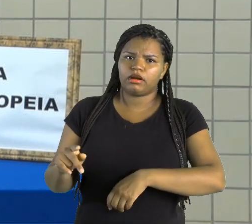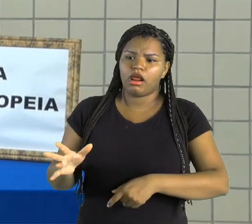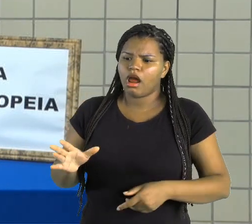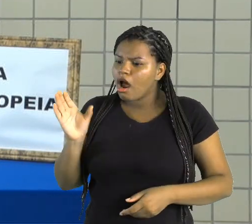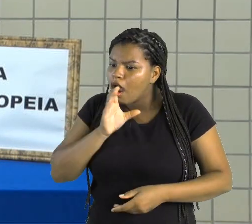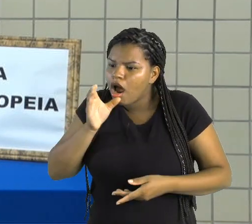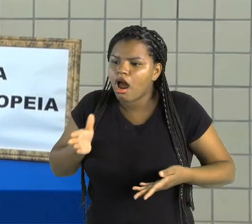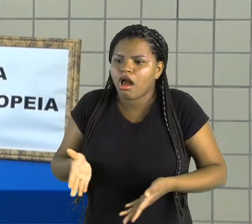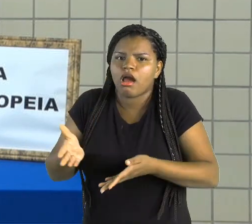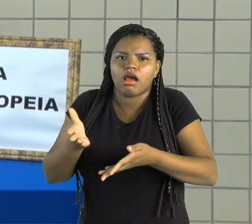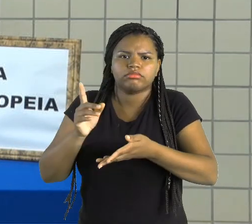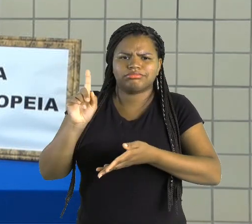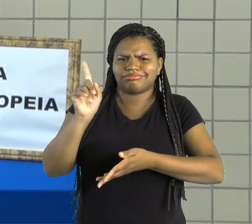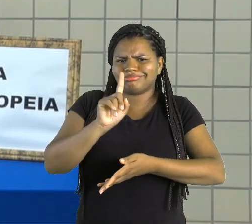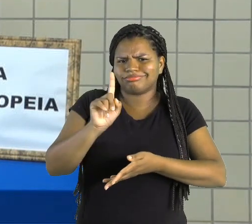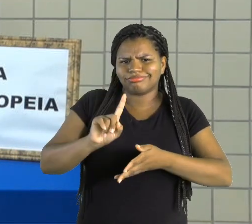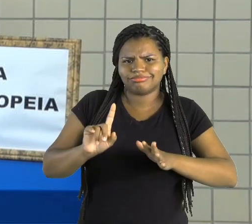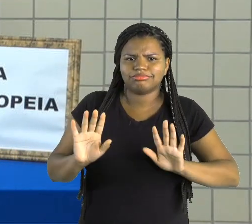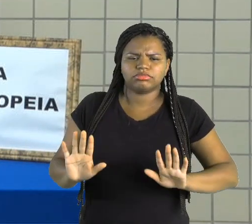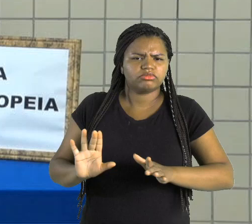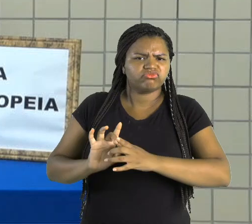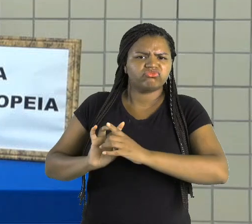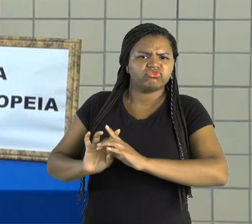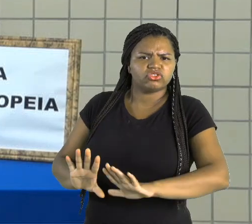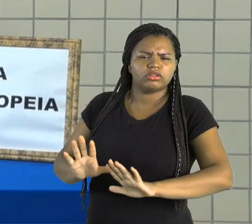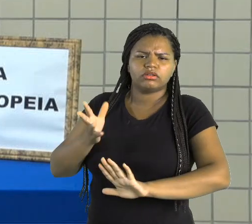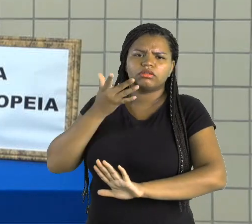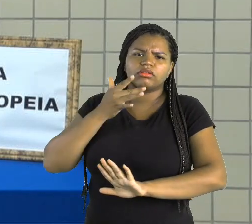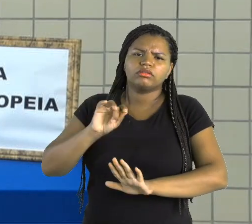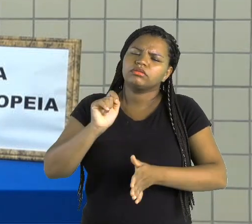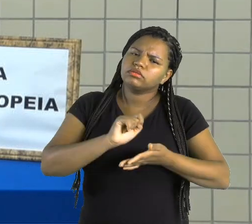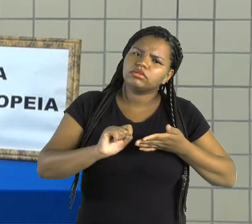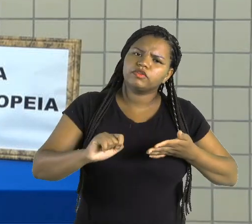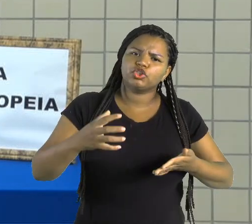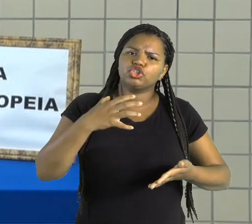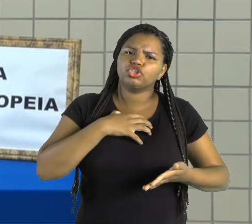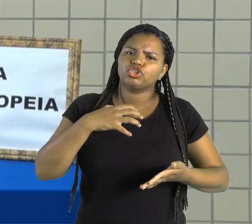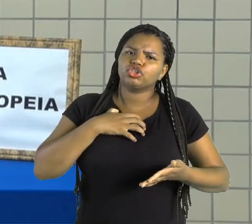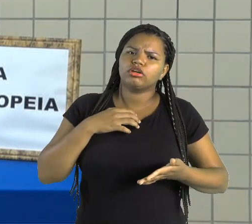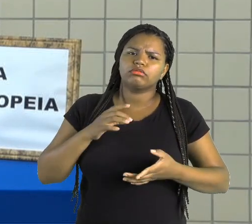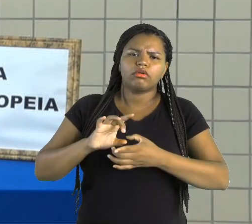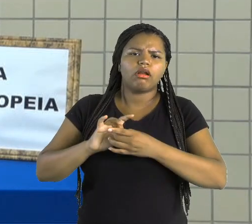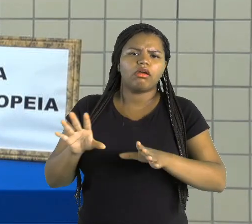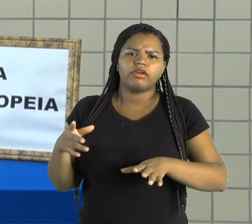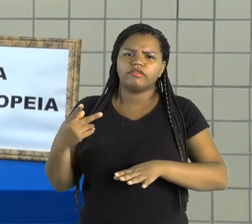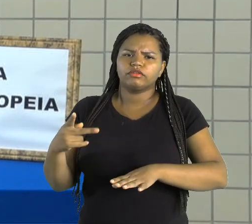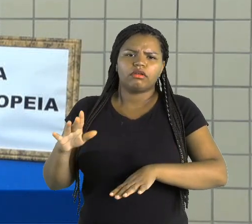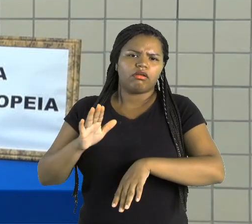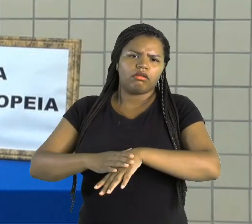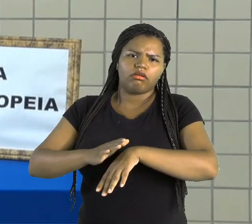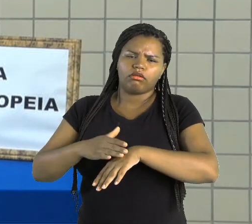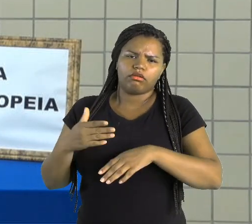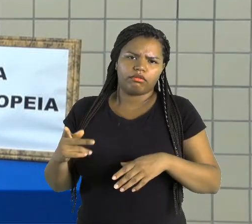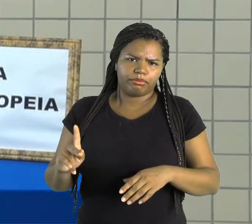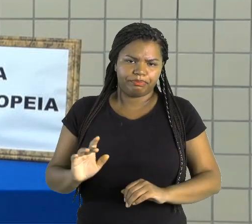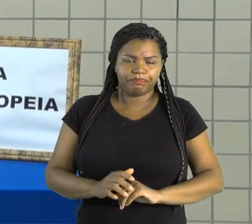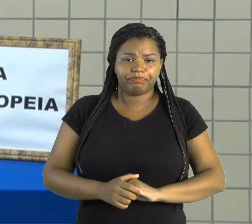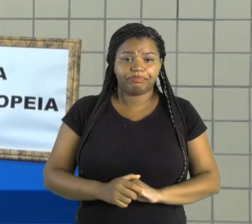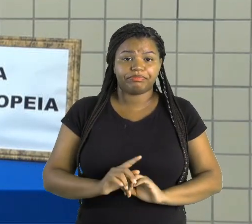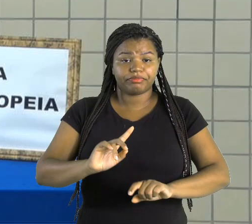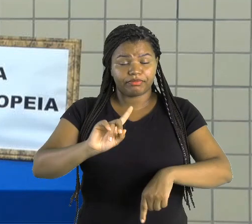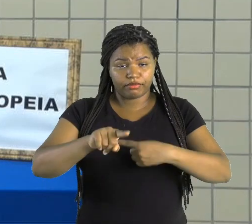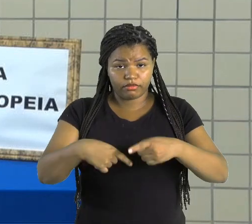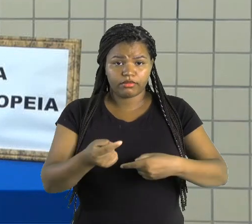apressar esse tempo. Deixe que a criança escreva de forma espontânea. E após tudo isso, peça para a